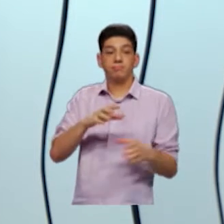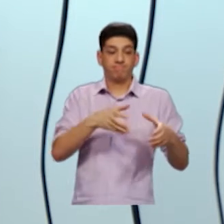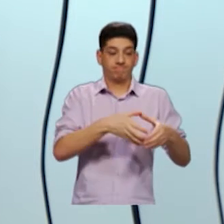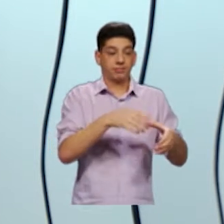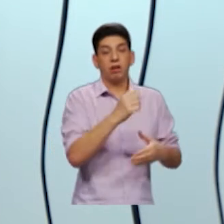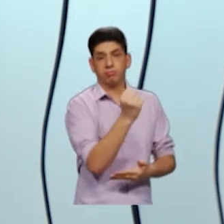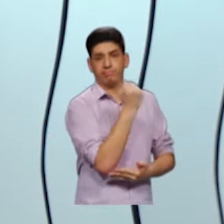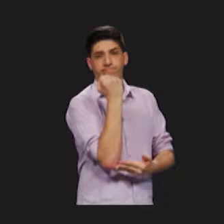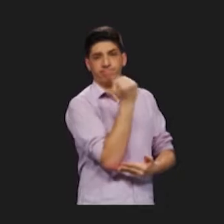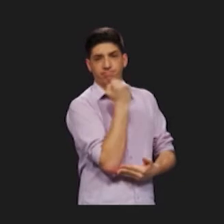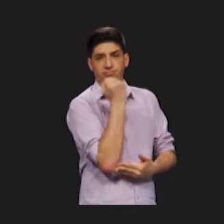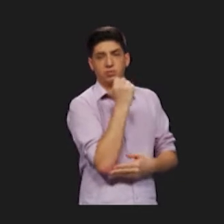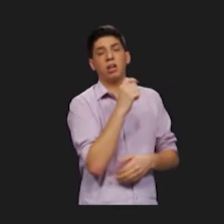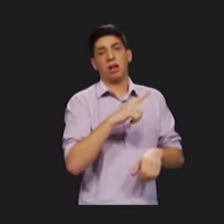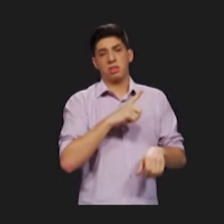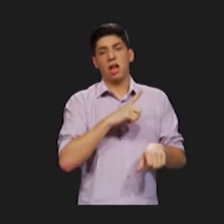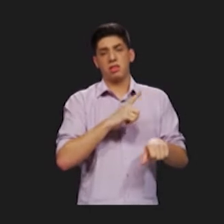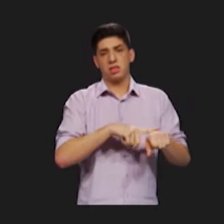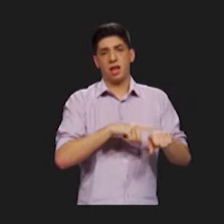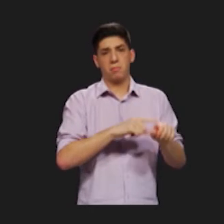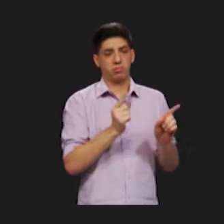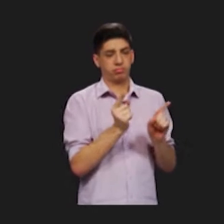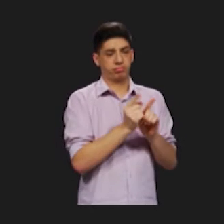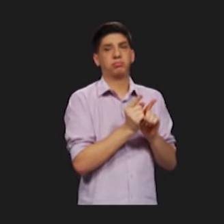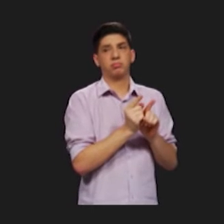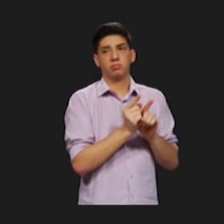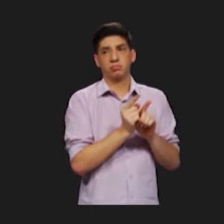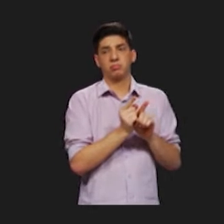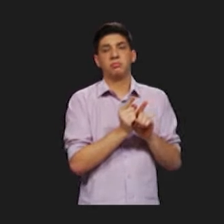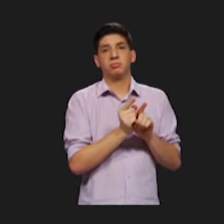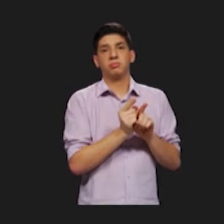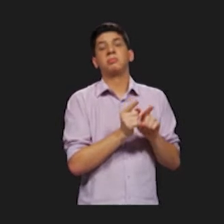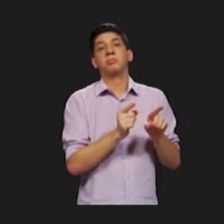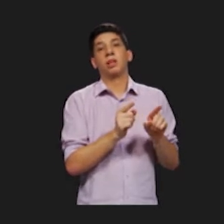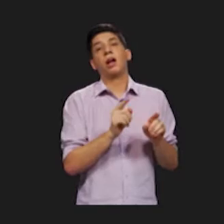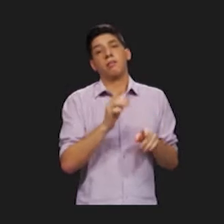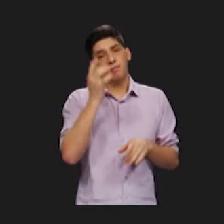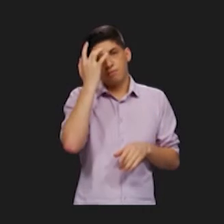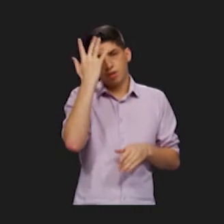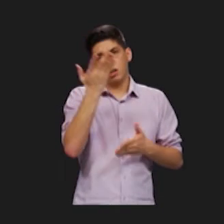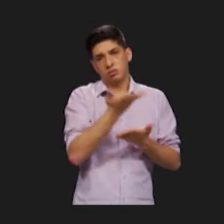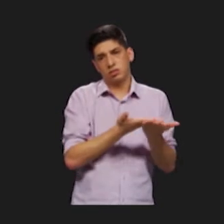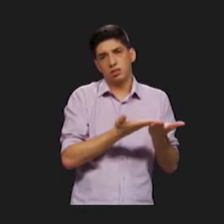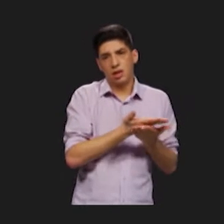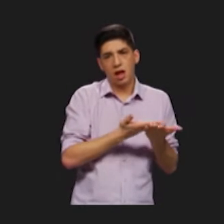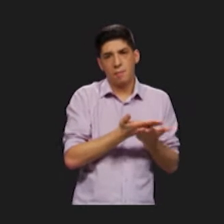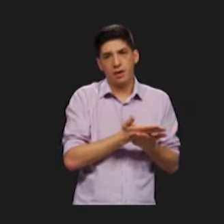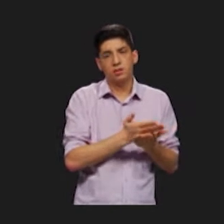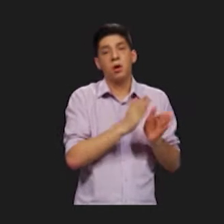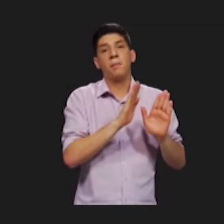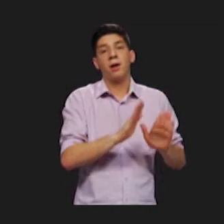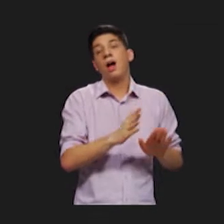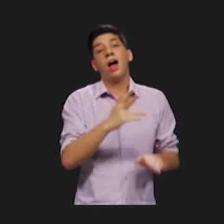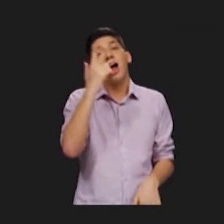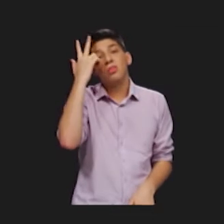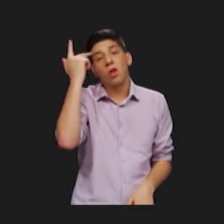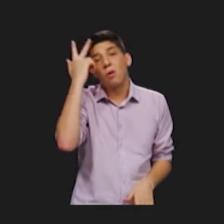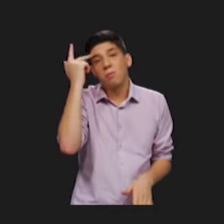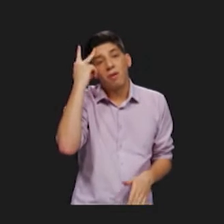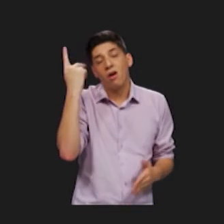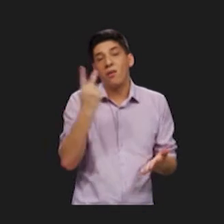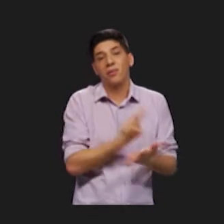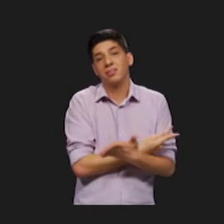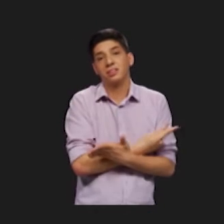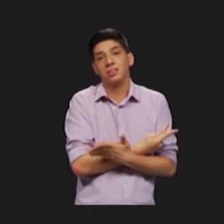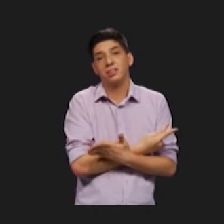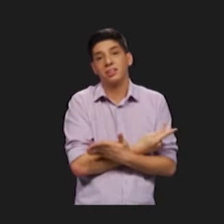um período menor de tempo, são doenças mais fácil de tratar, porém elas são muito comuns, porque geralmente elas